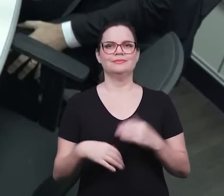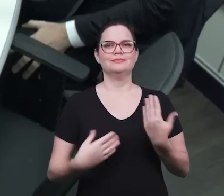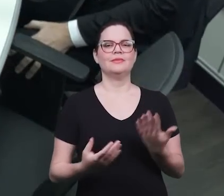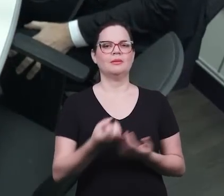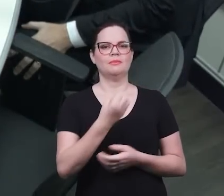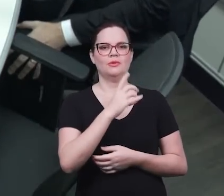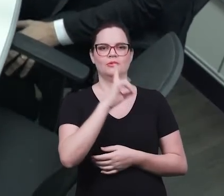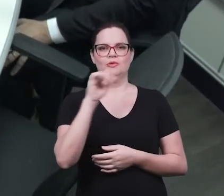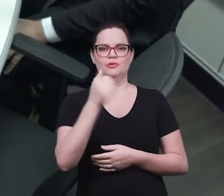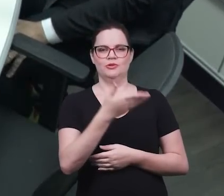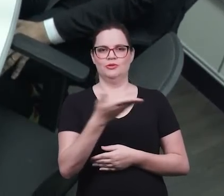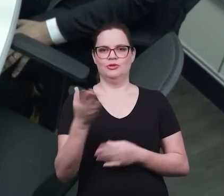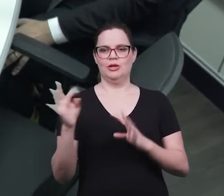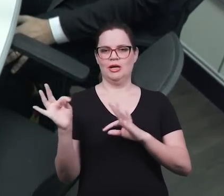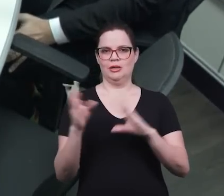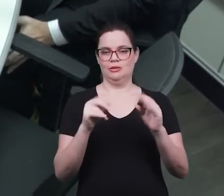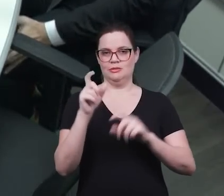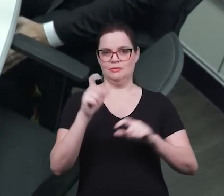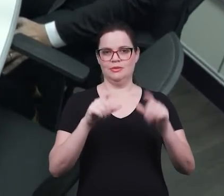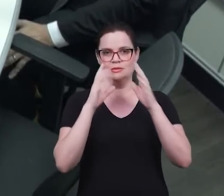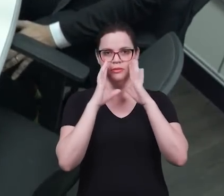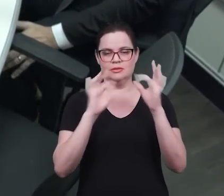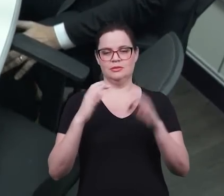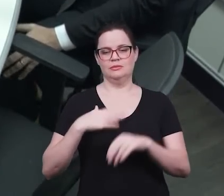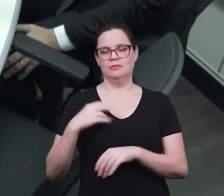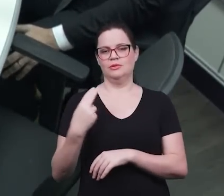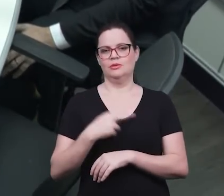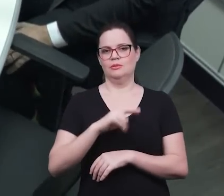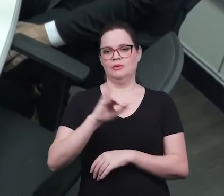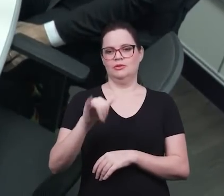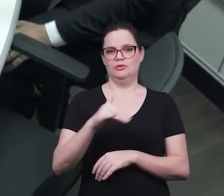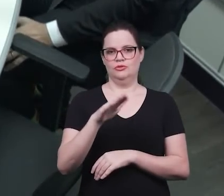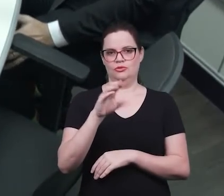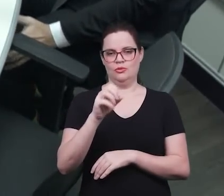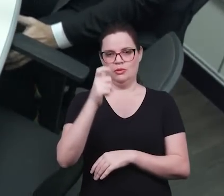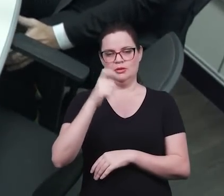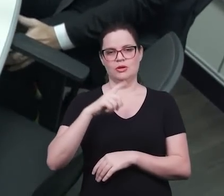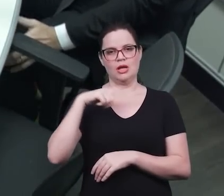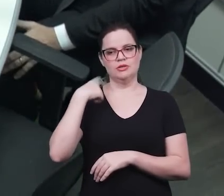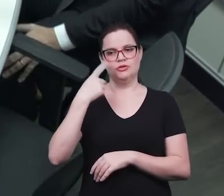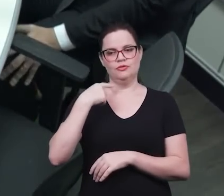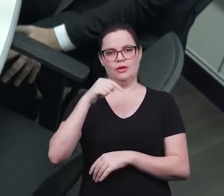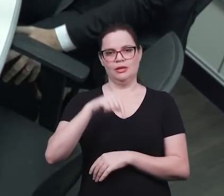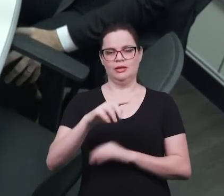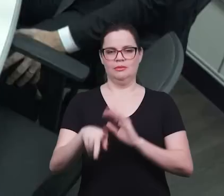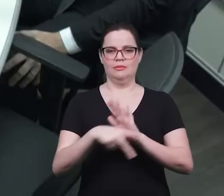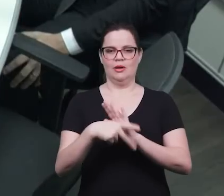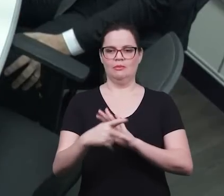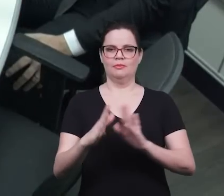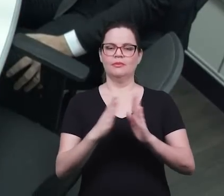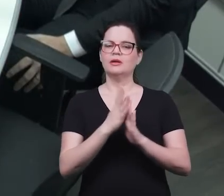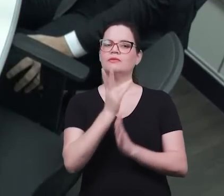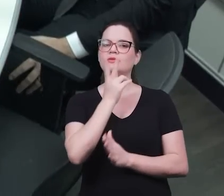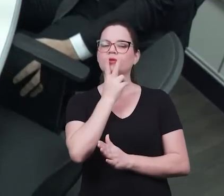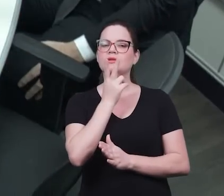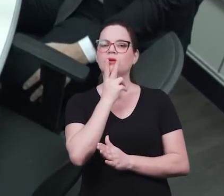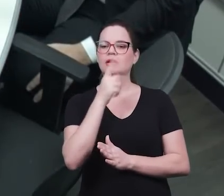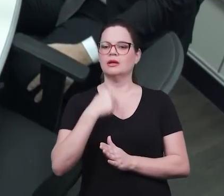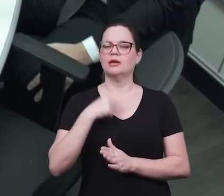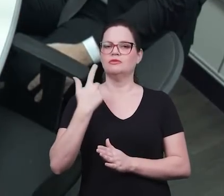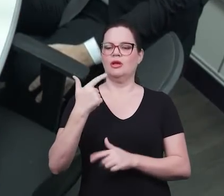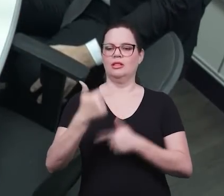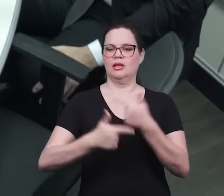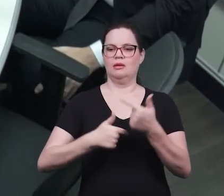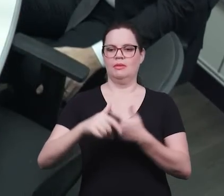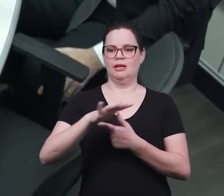pastor. Bom dia, telespectadores. Bom, me chamo João Modenese, sou advogado, sou aqui de Vitória e milito nessa área do